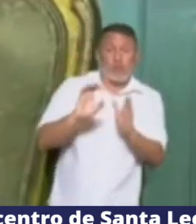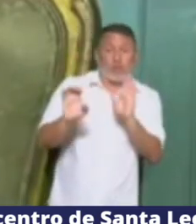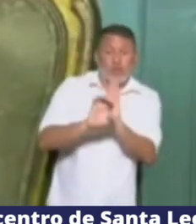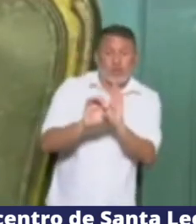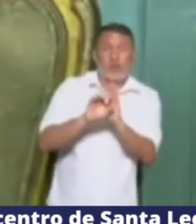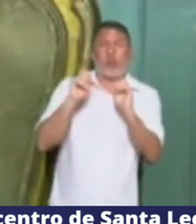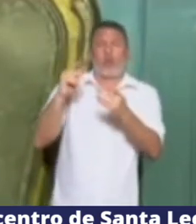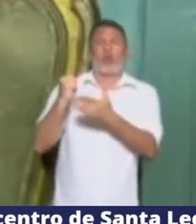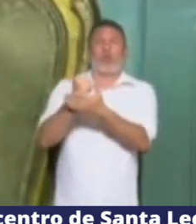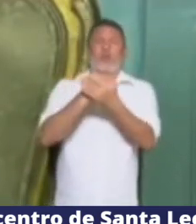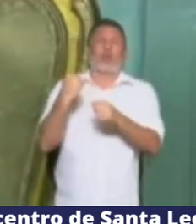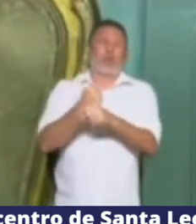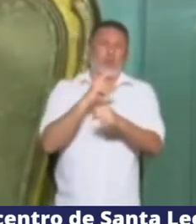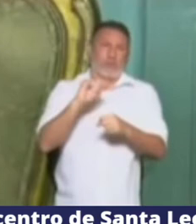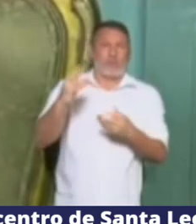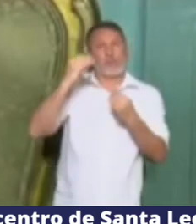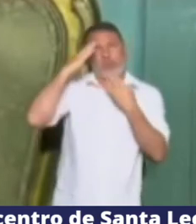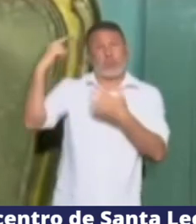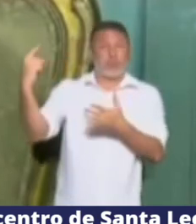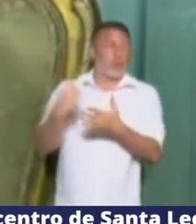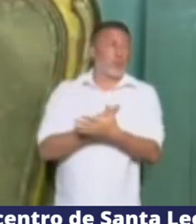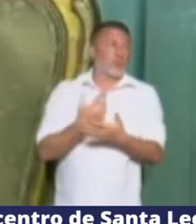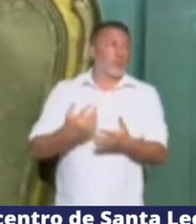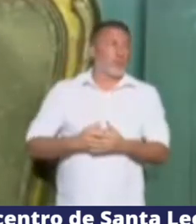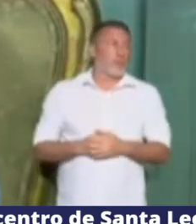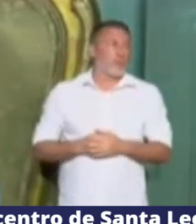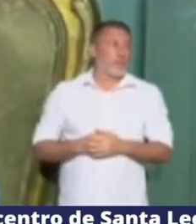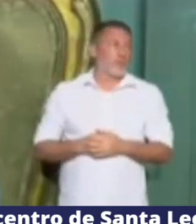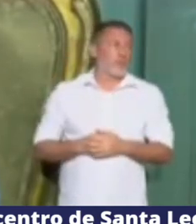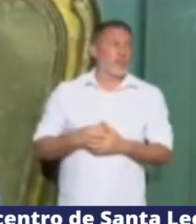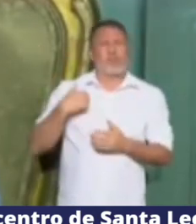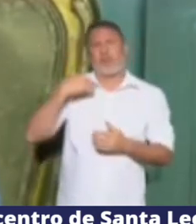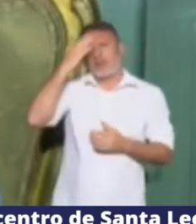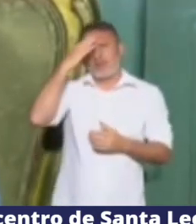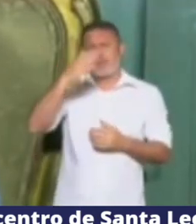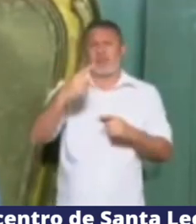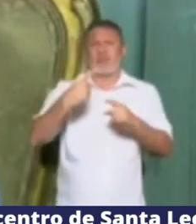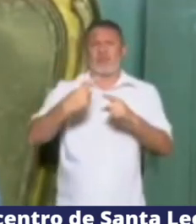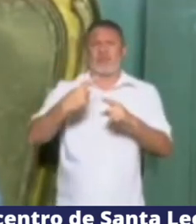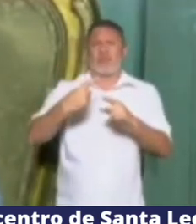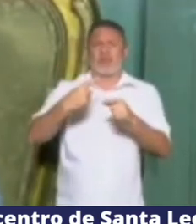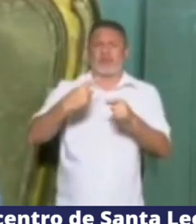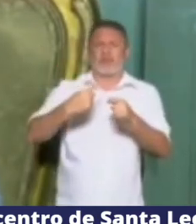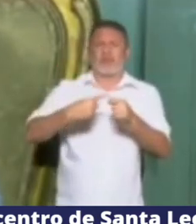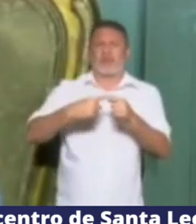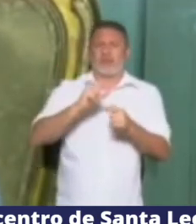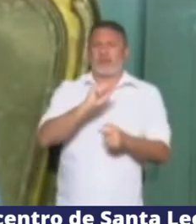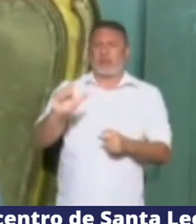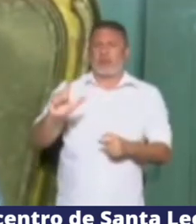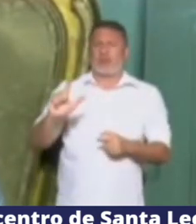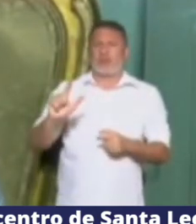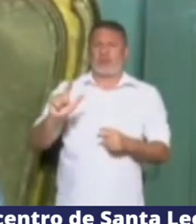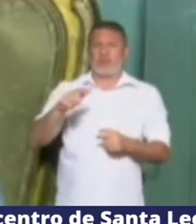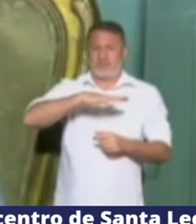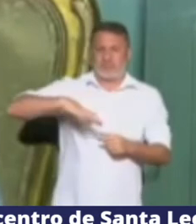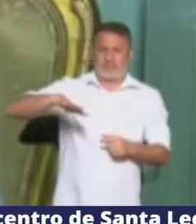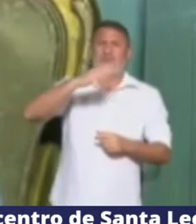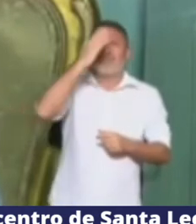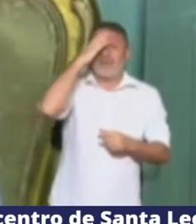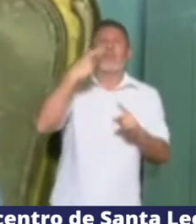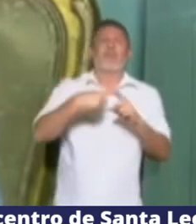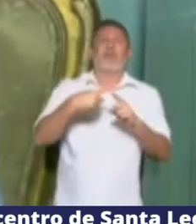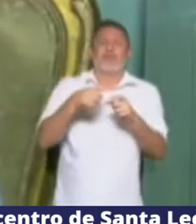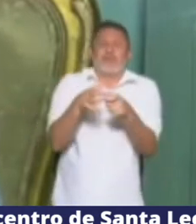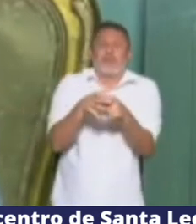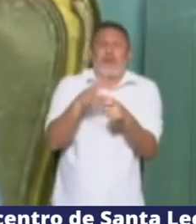obra. Obrigado pela sua pergunta, e de fato precisa. O patrimônio histórico de Santa Leopoldina é muito ameaçado pela quantidade de carreta que passa